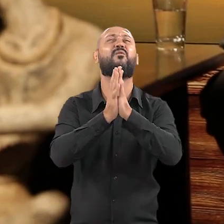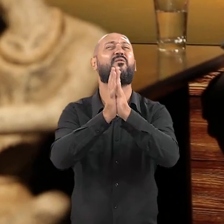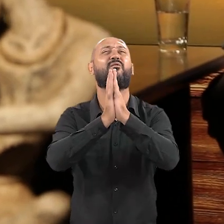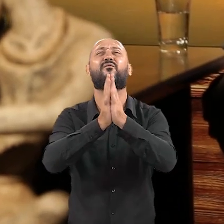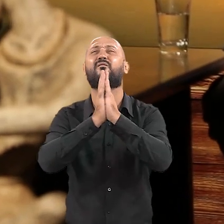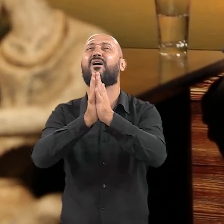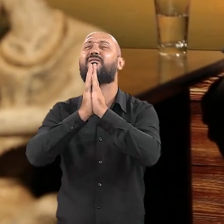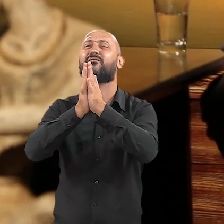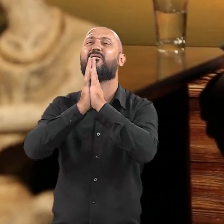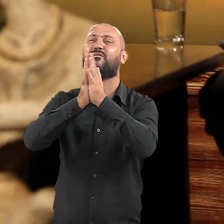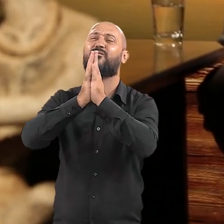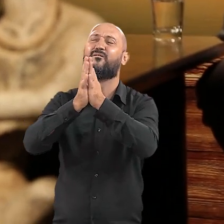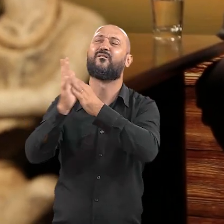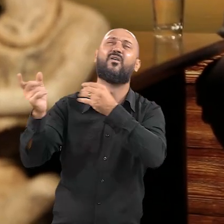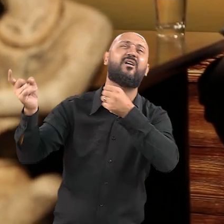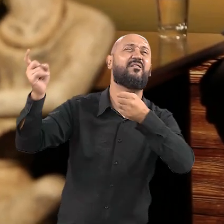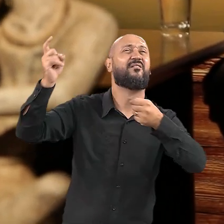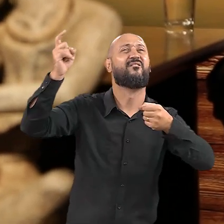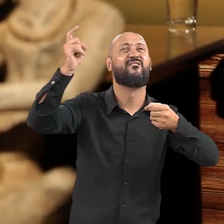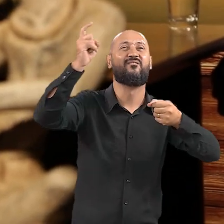Retorna, por